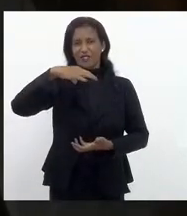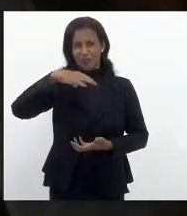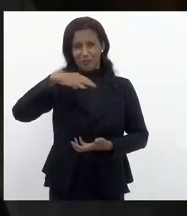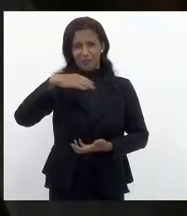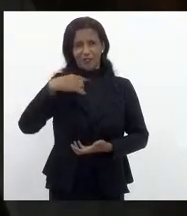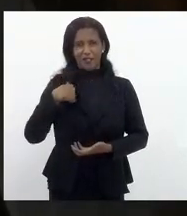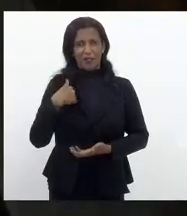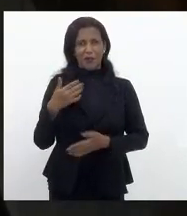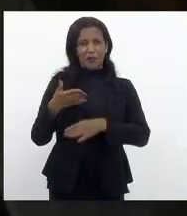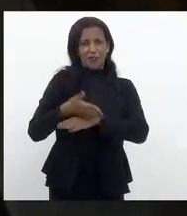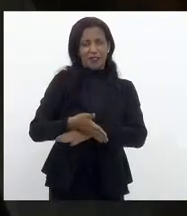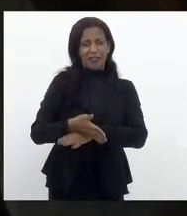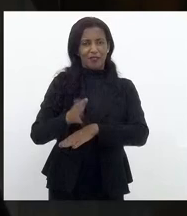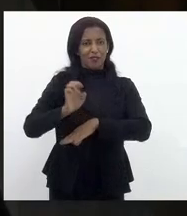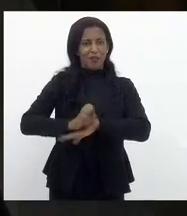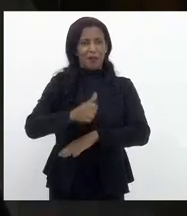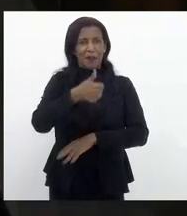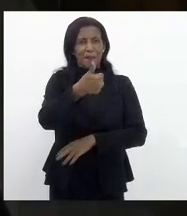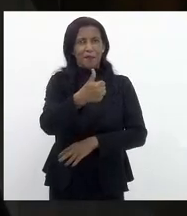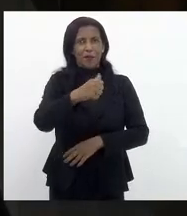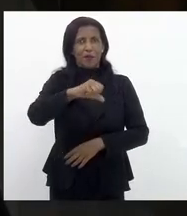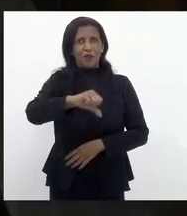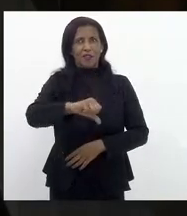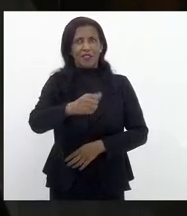estado em 1965